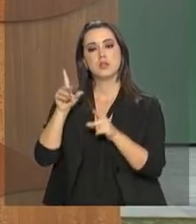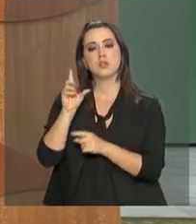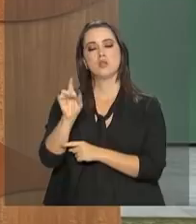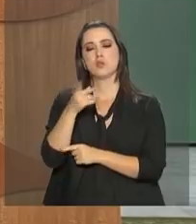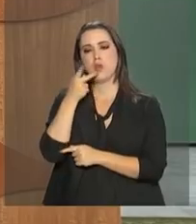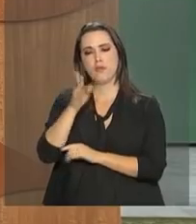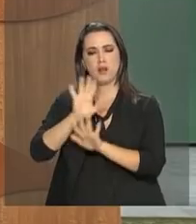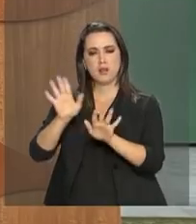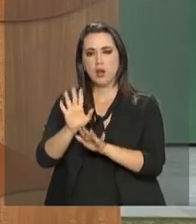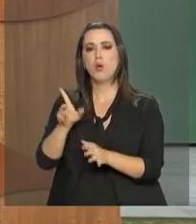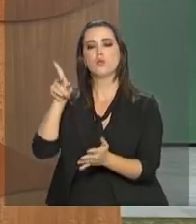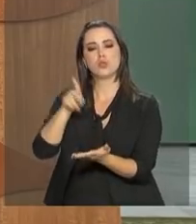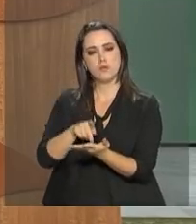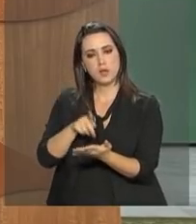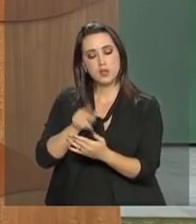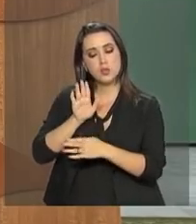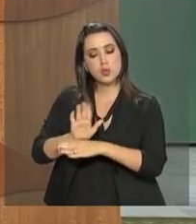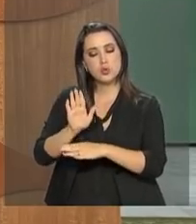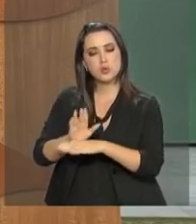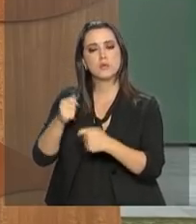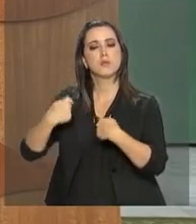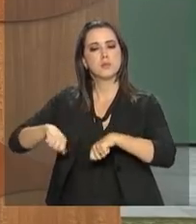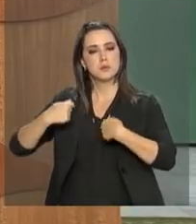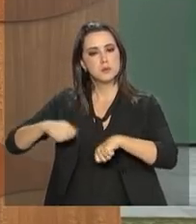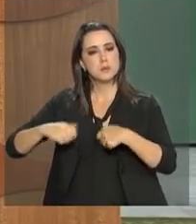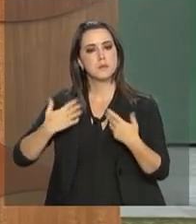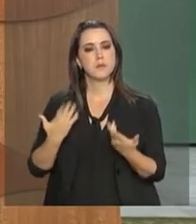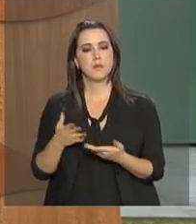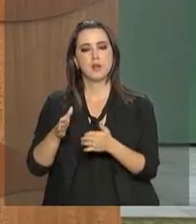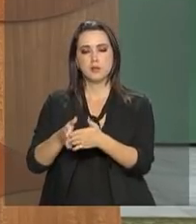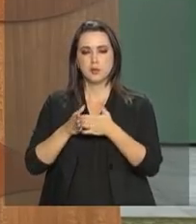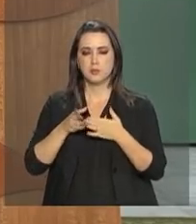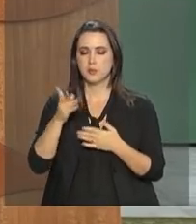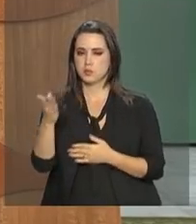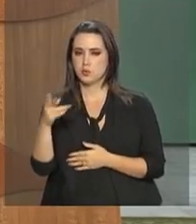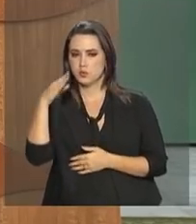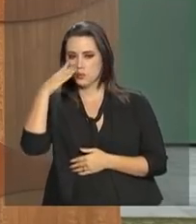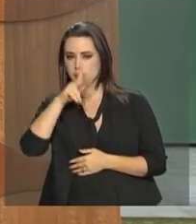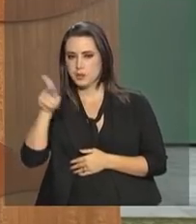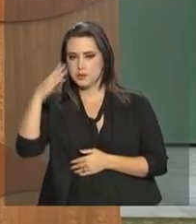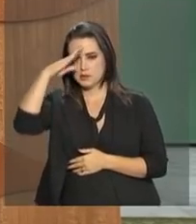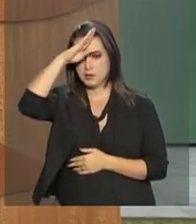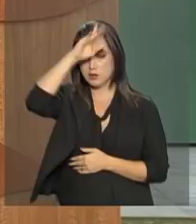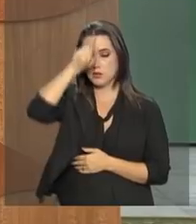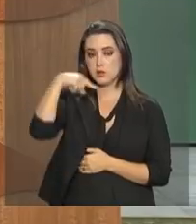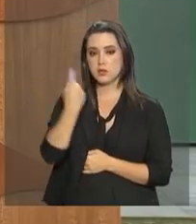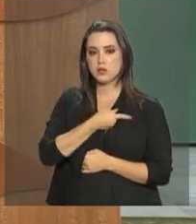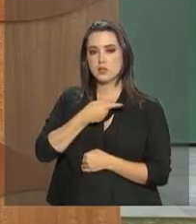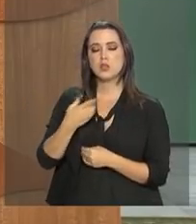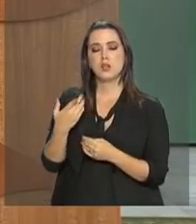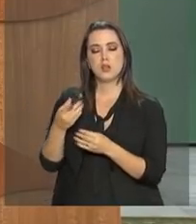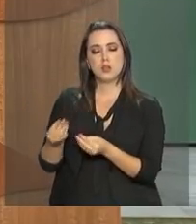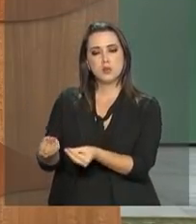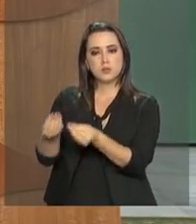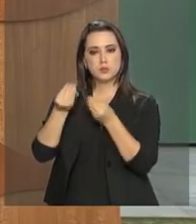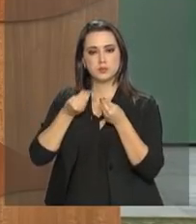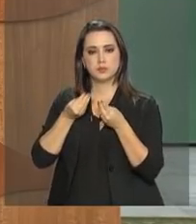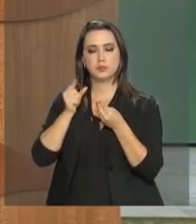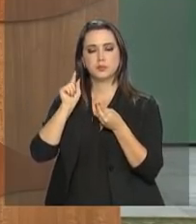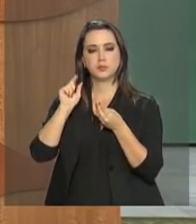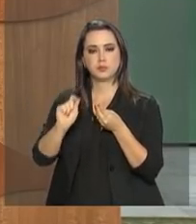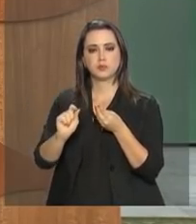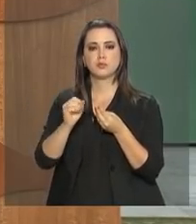coroação verdadeira e até pedir sua excelência o presidente eleito que nos mandasse é